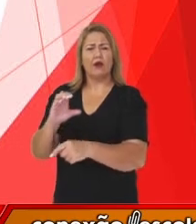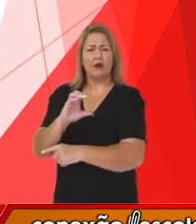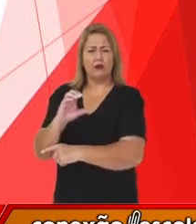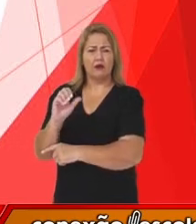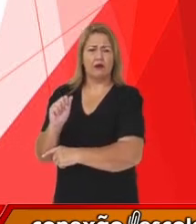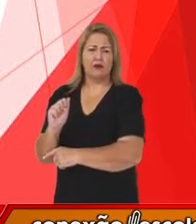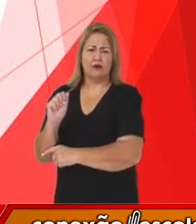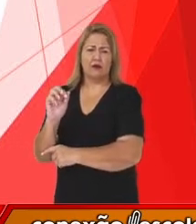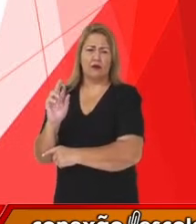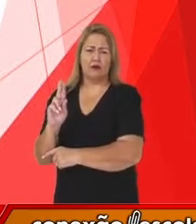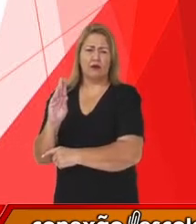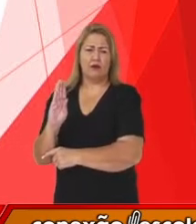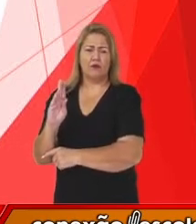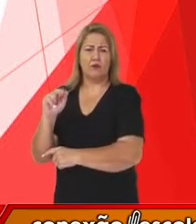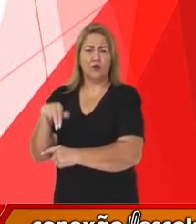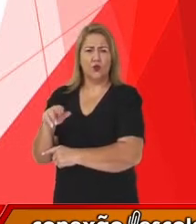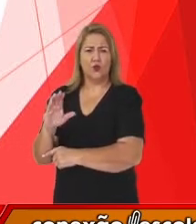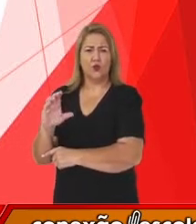hoje como antraz.